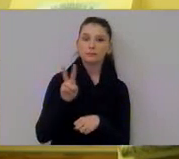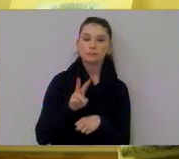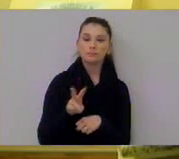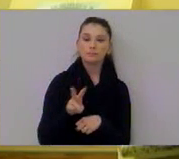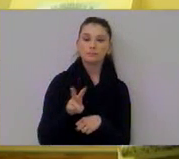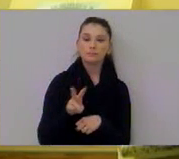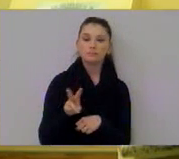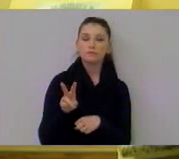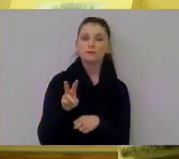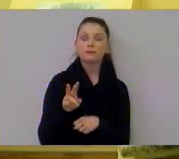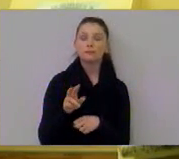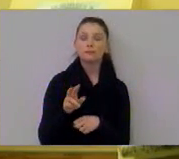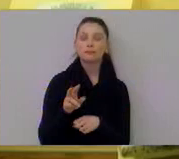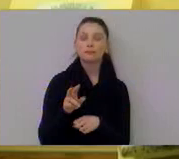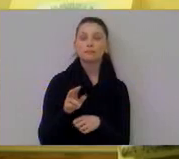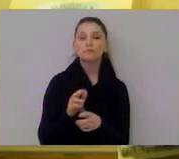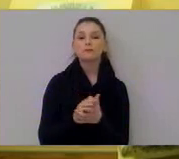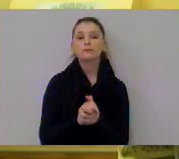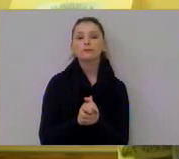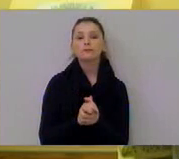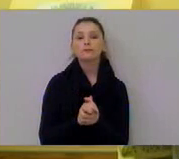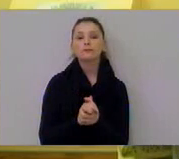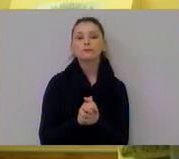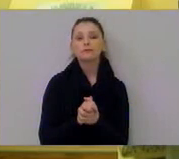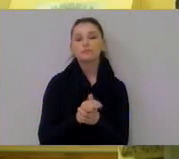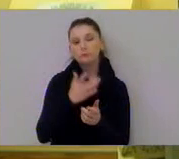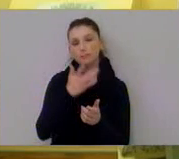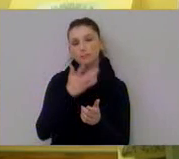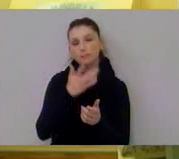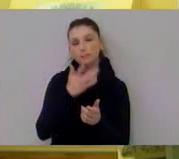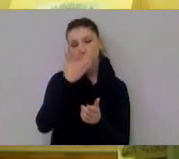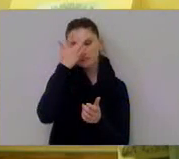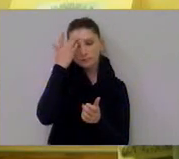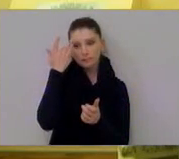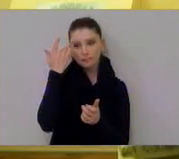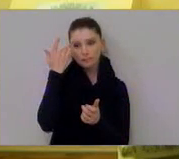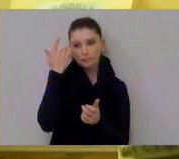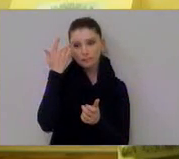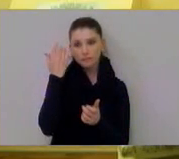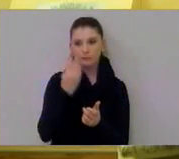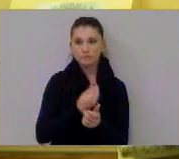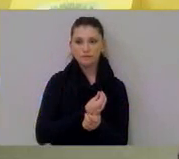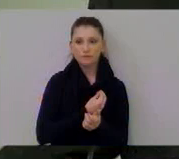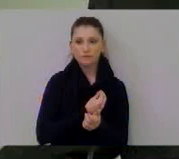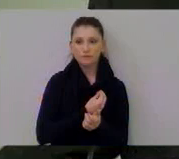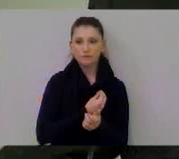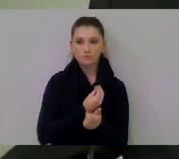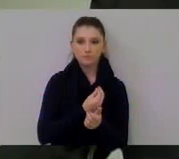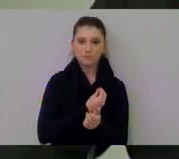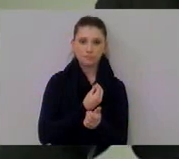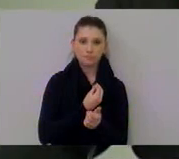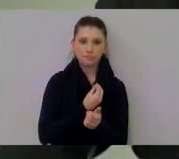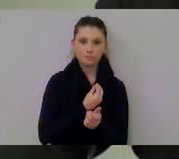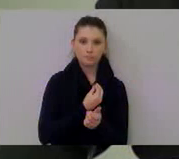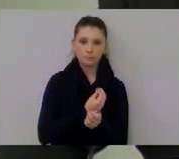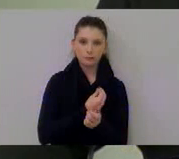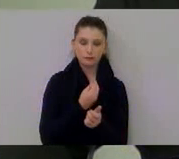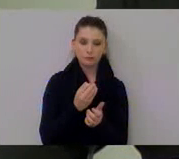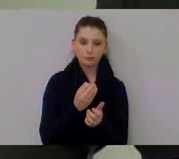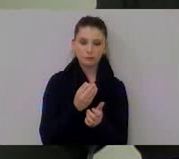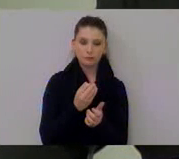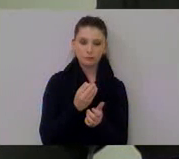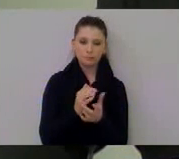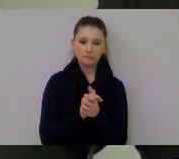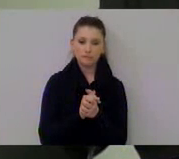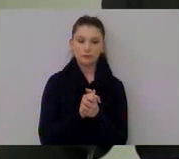vereadoras, todo o público presente, aos que nos acompanham